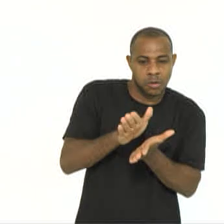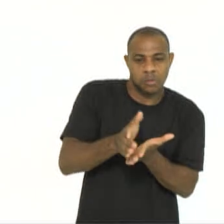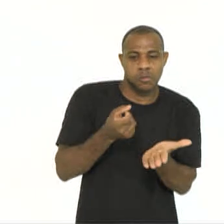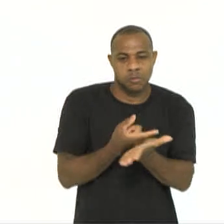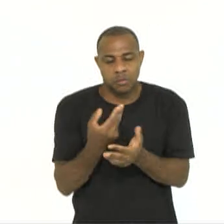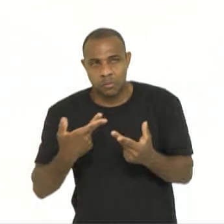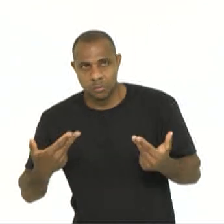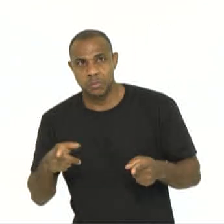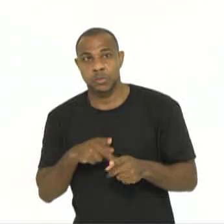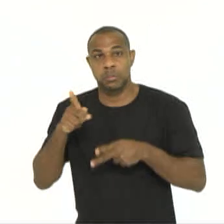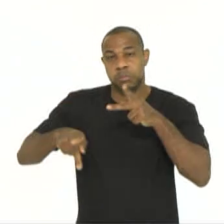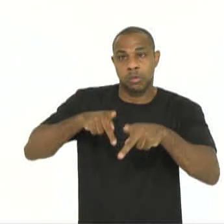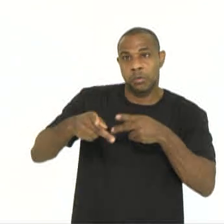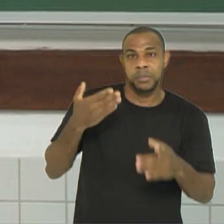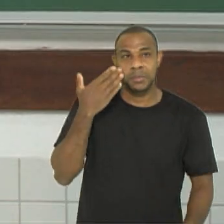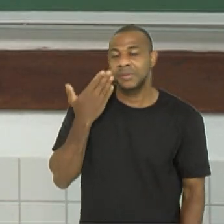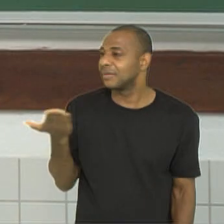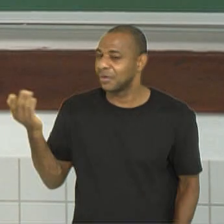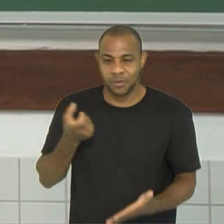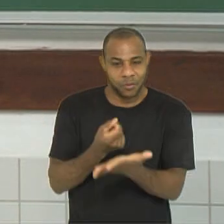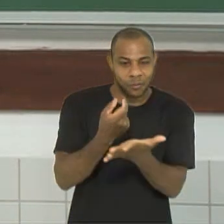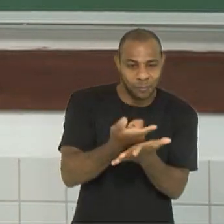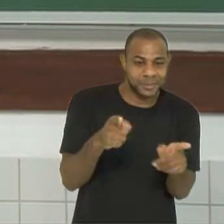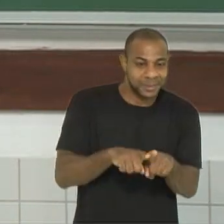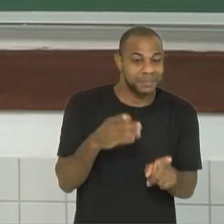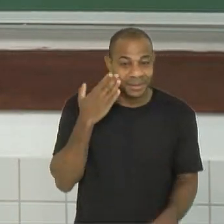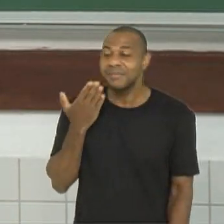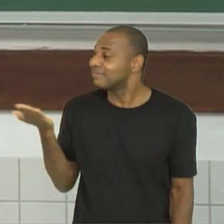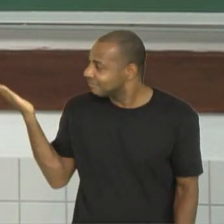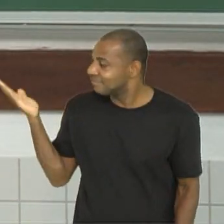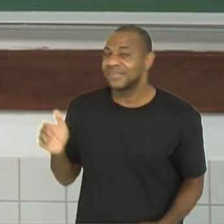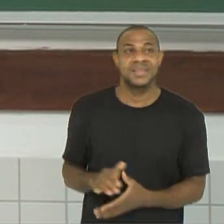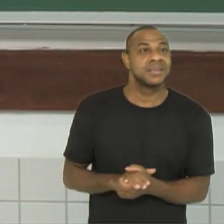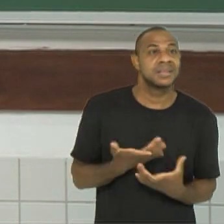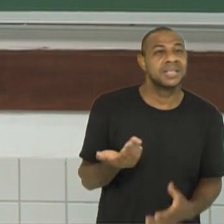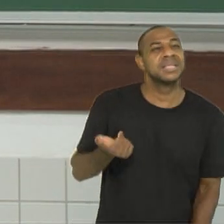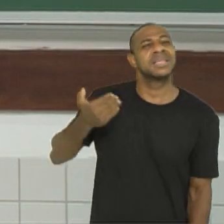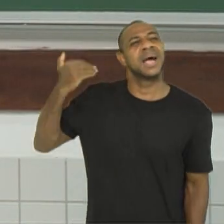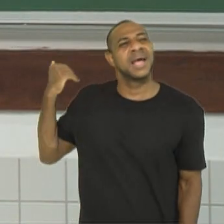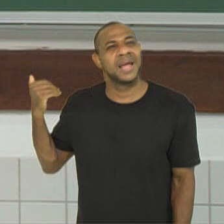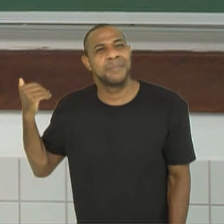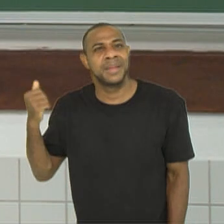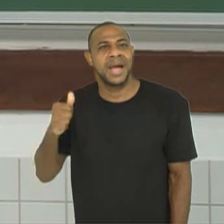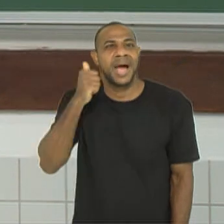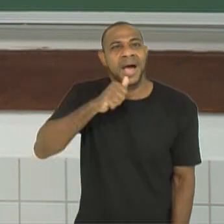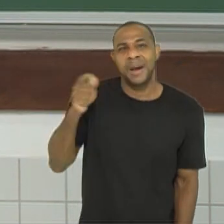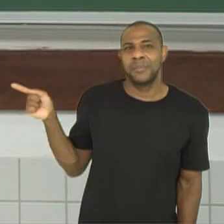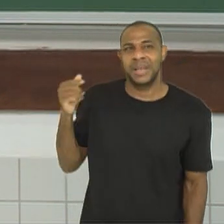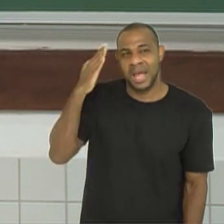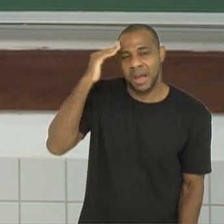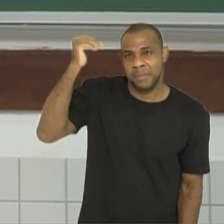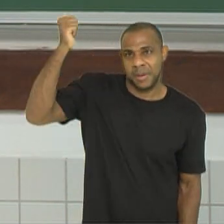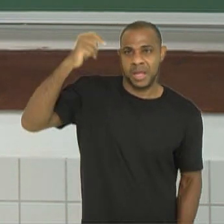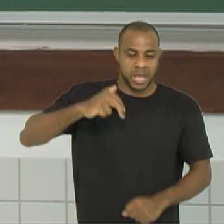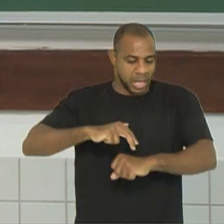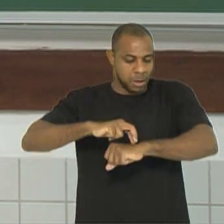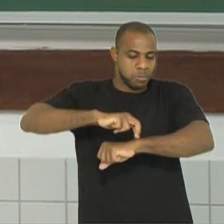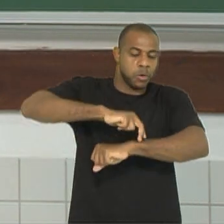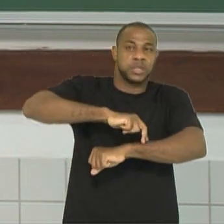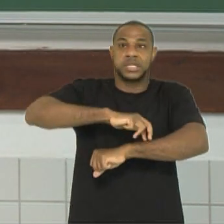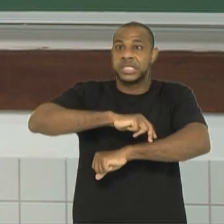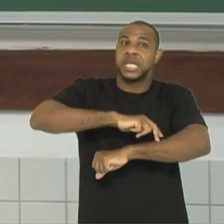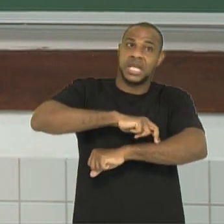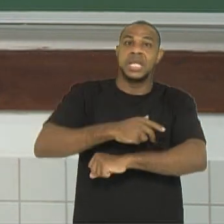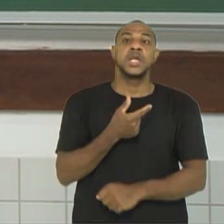do grande público. Como é isso, então? Ele pensava o seguinte, bem, se na época Marilyn Monroe era o estilo de mulher ideal para que todo